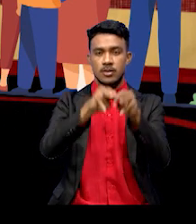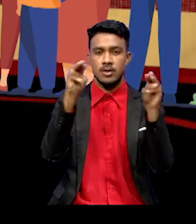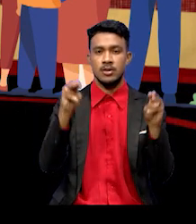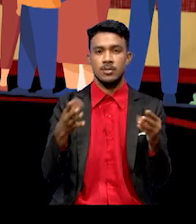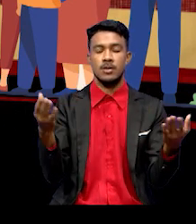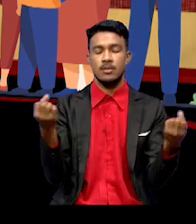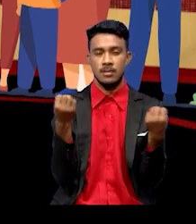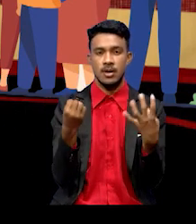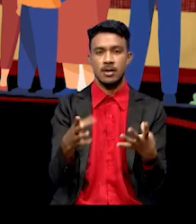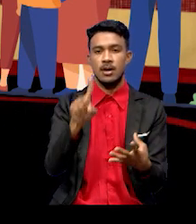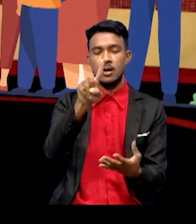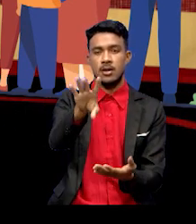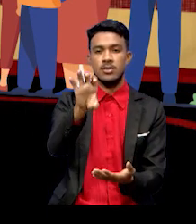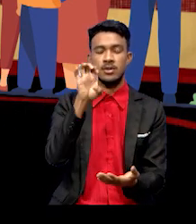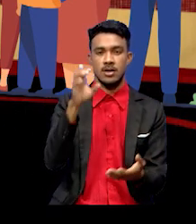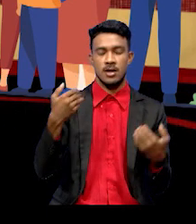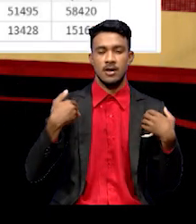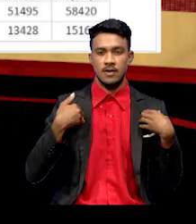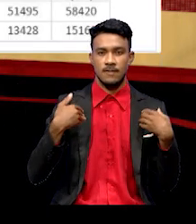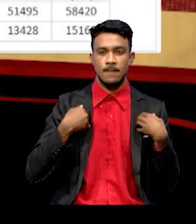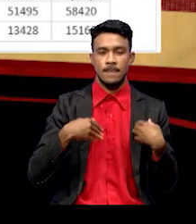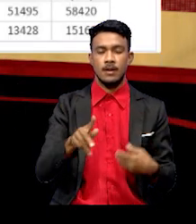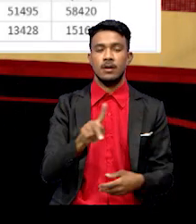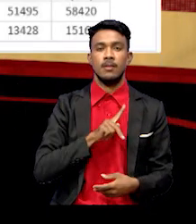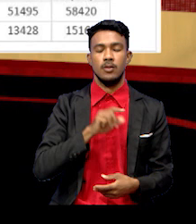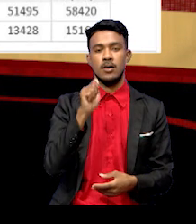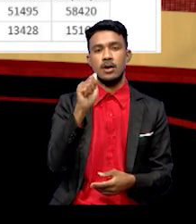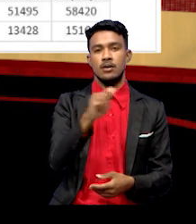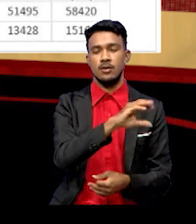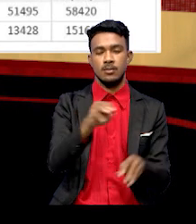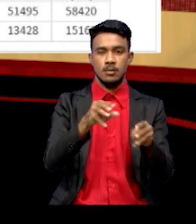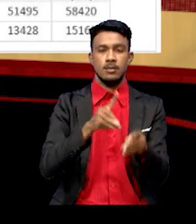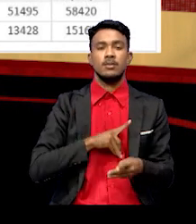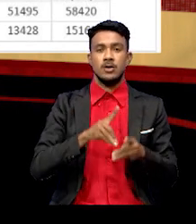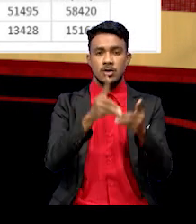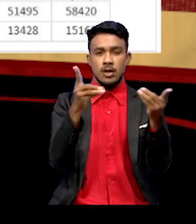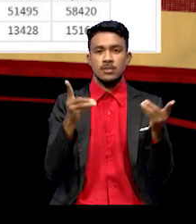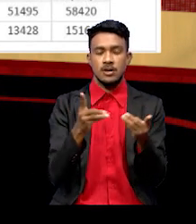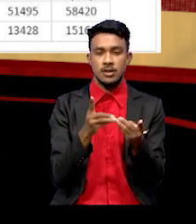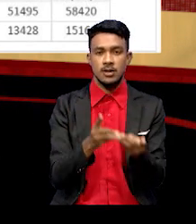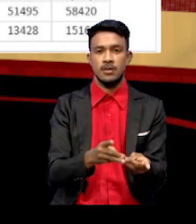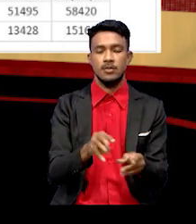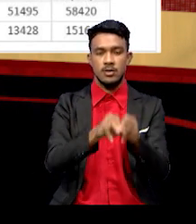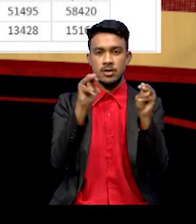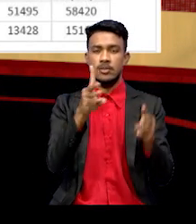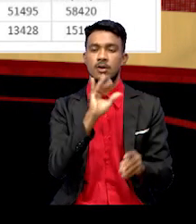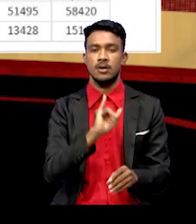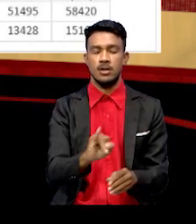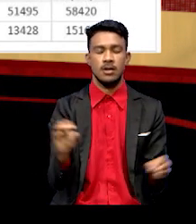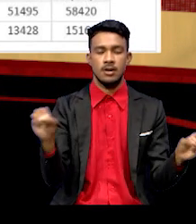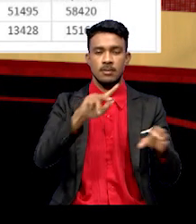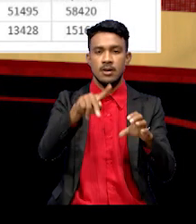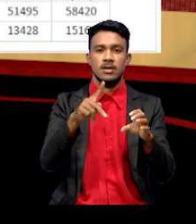kuase atus ida resing hela ye suku kampung alor, postu administrativo dong Aleixo munisipiu dili, la partisipe